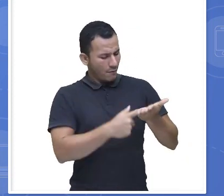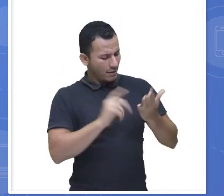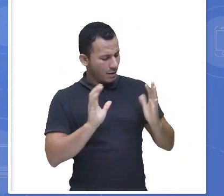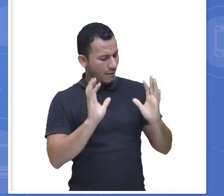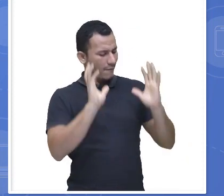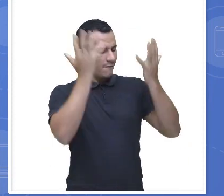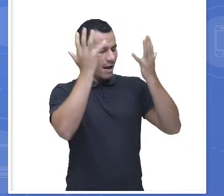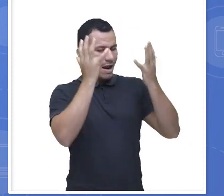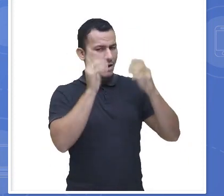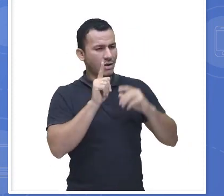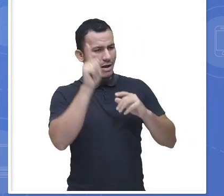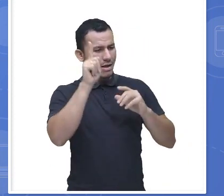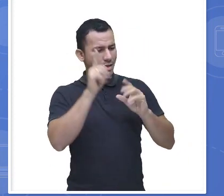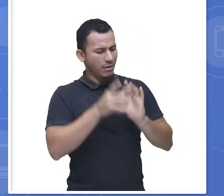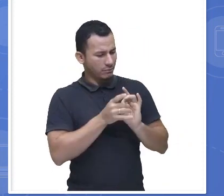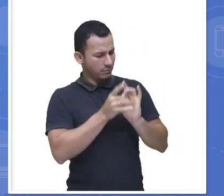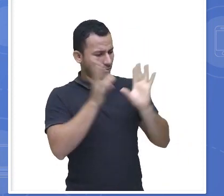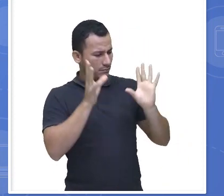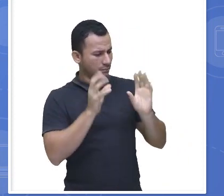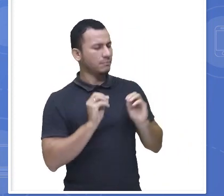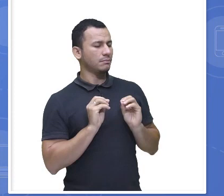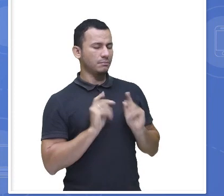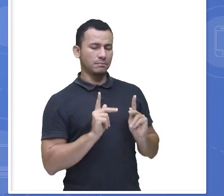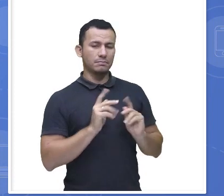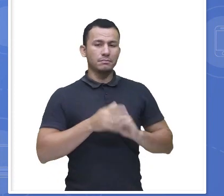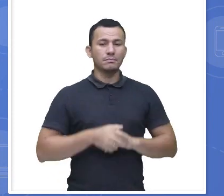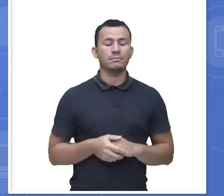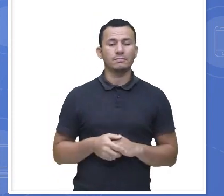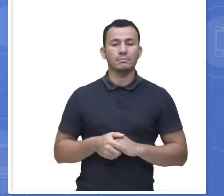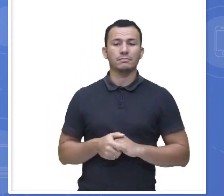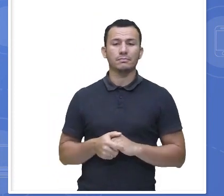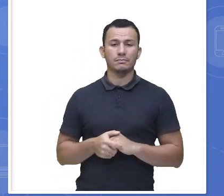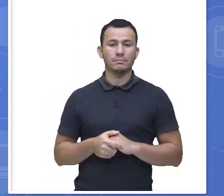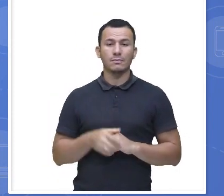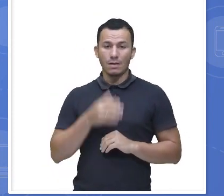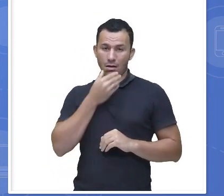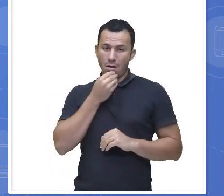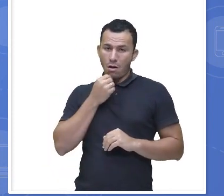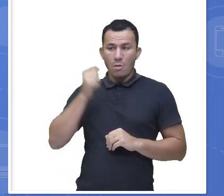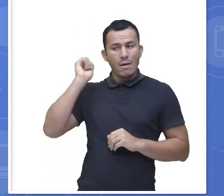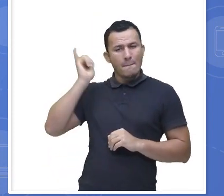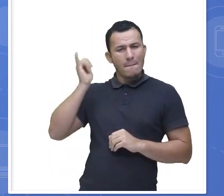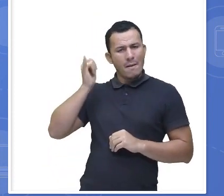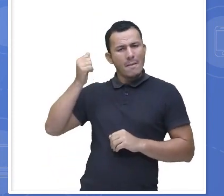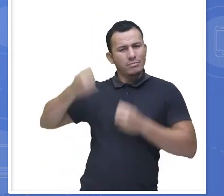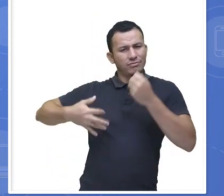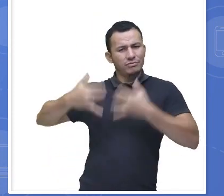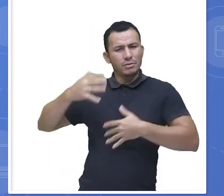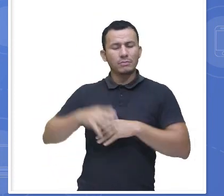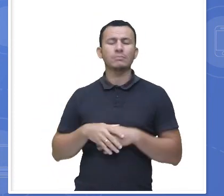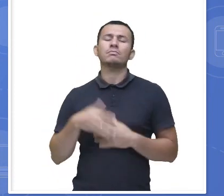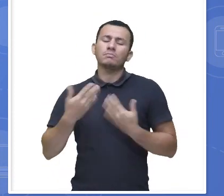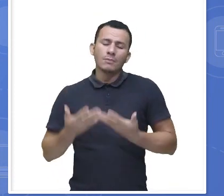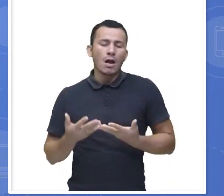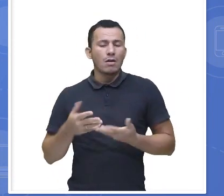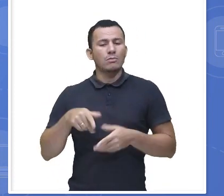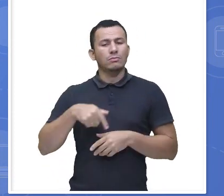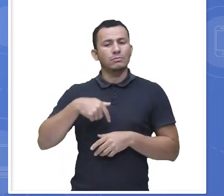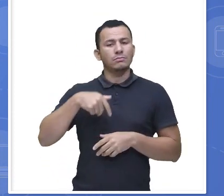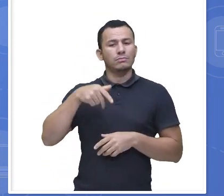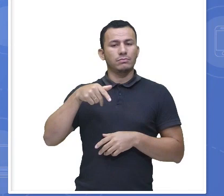da sua emancipação. Ok, boy? Isso aí é que ele está contando a história, né? Muito bem. Seguindo,